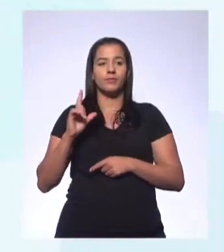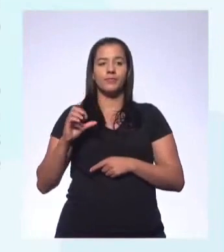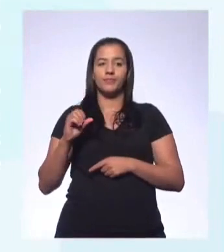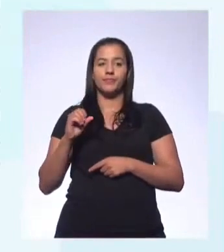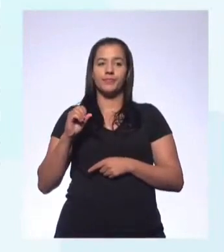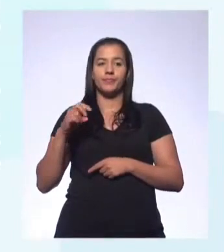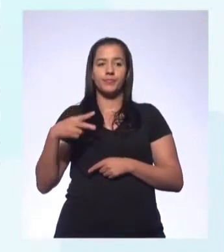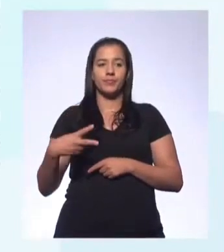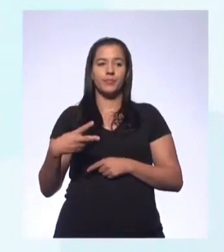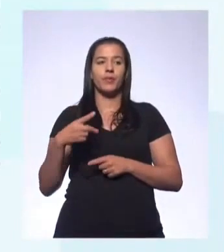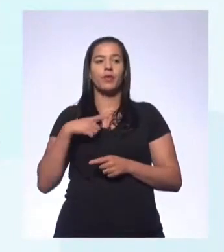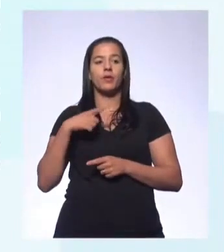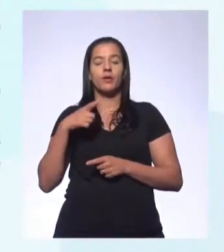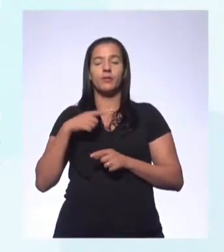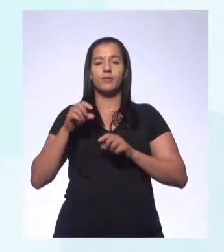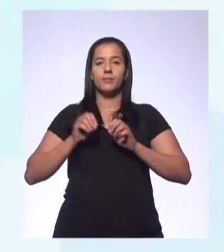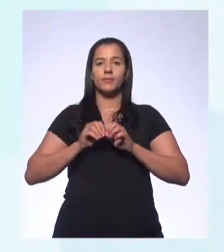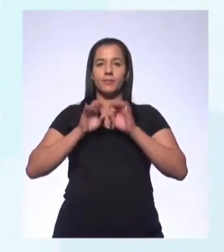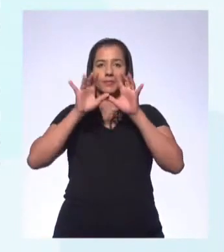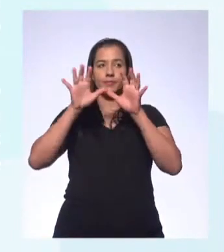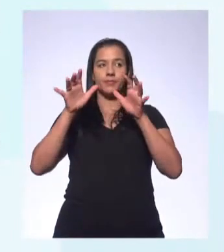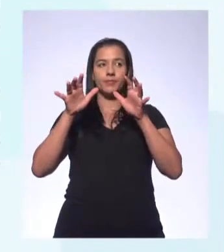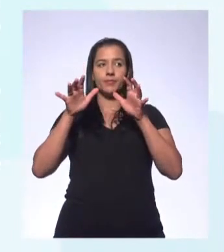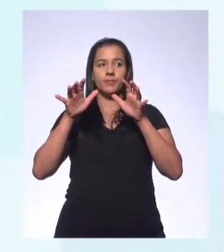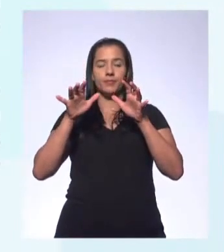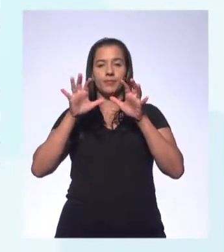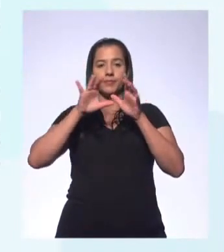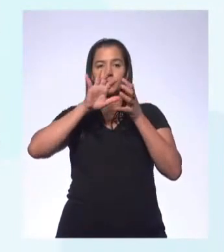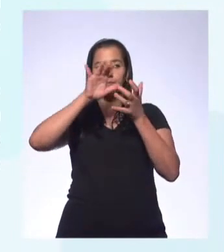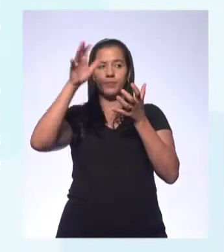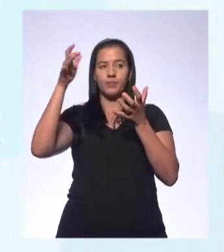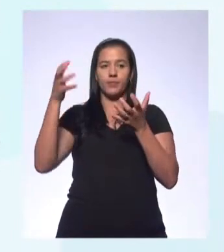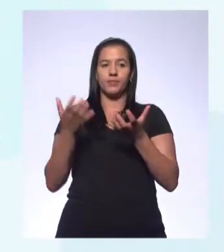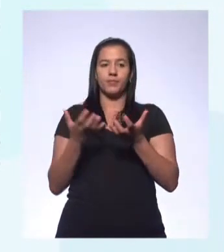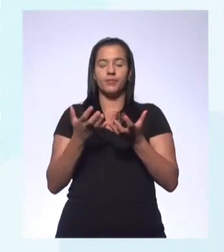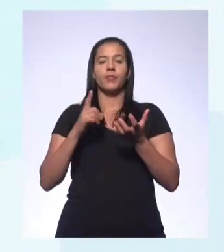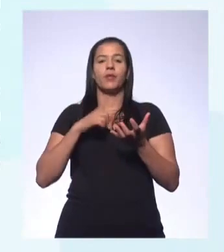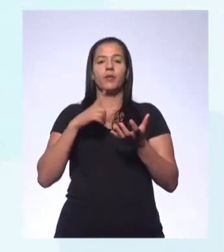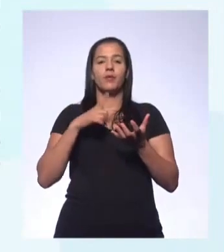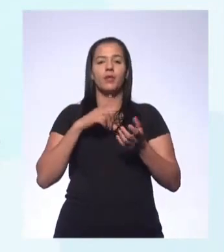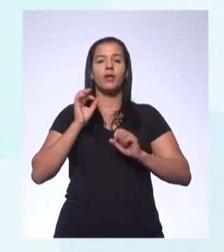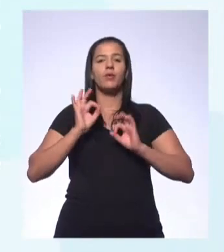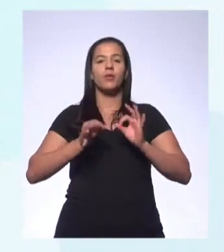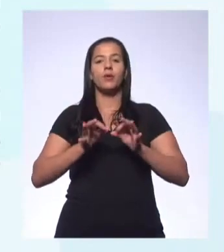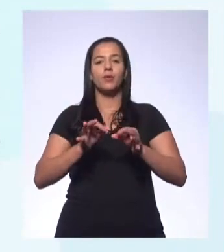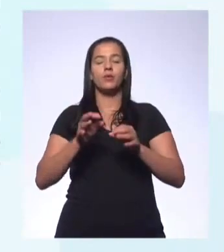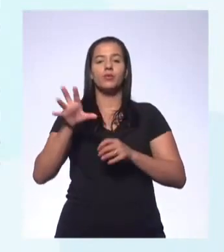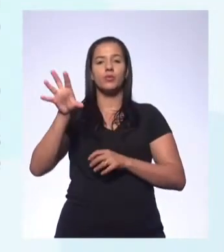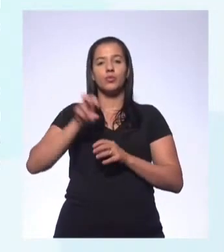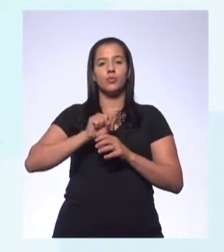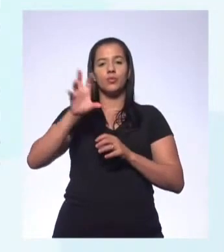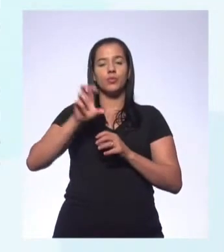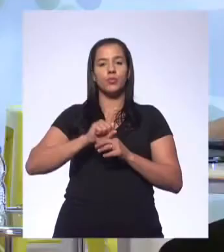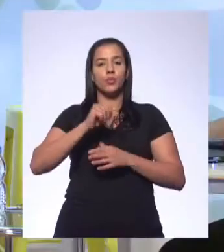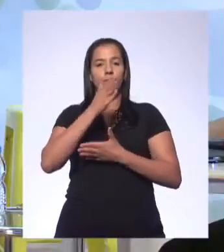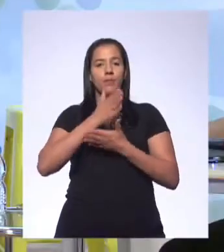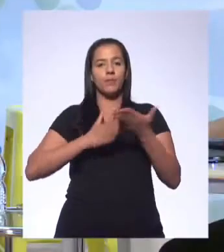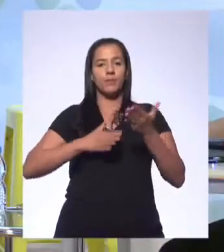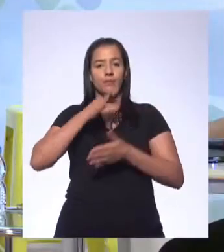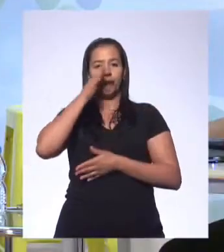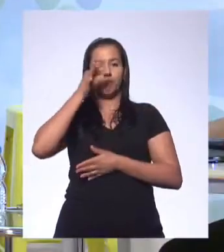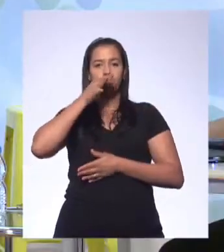gás carbônico que é lançado no ar atmosférico, ele vai sendo consumido aí parte dele